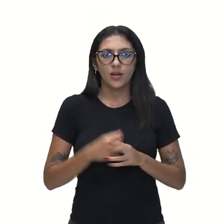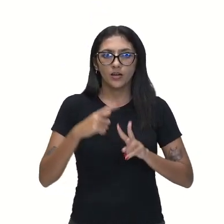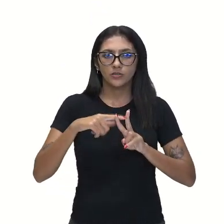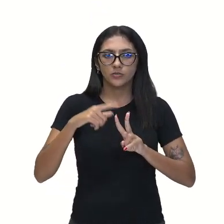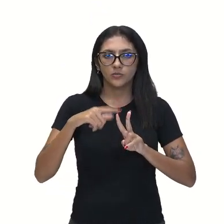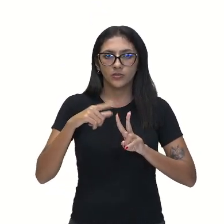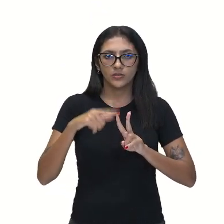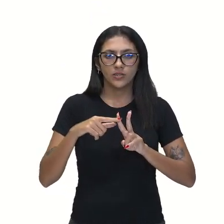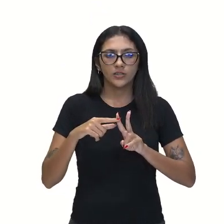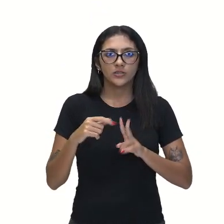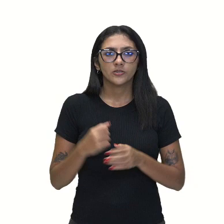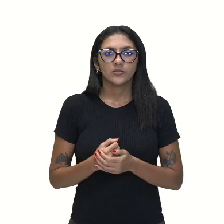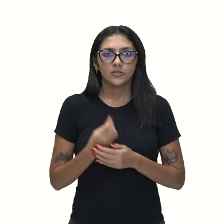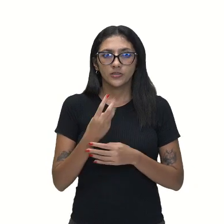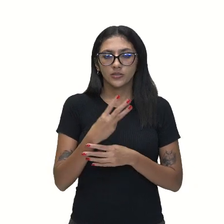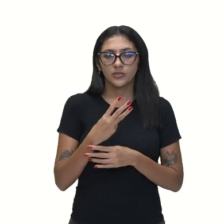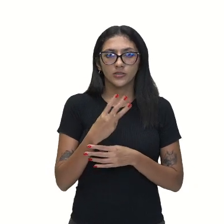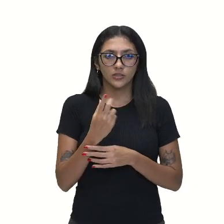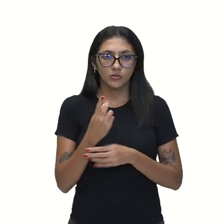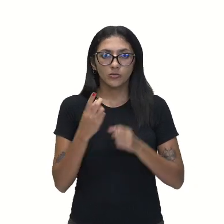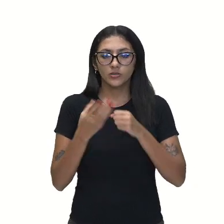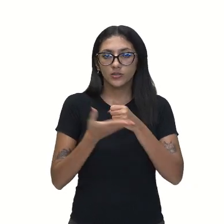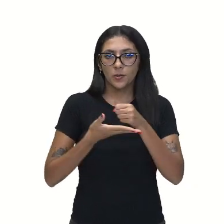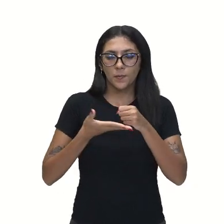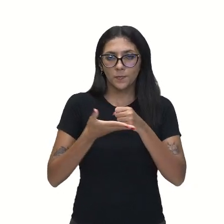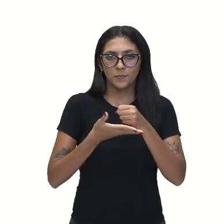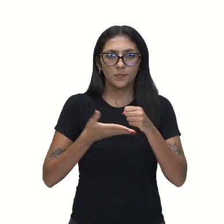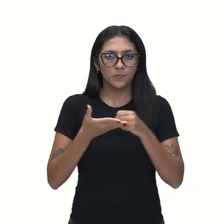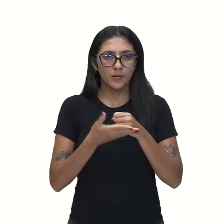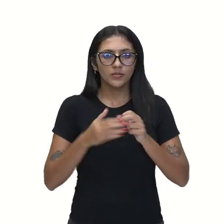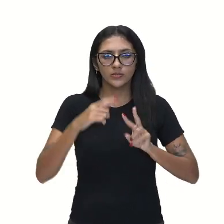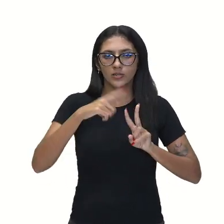na base raiz quadrada de 8.